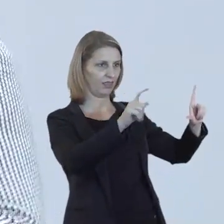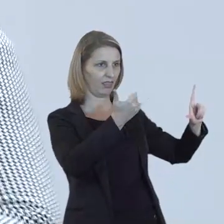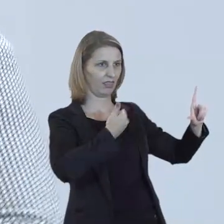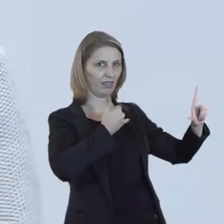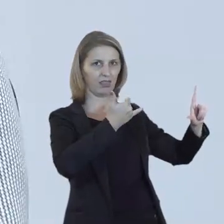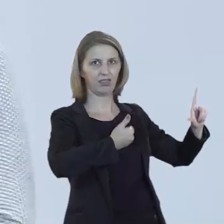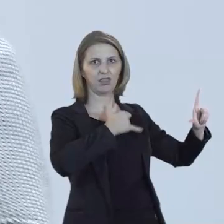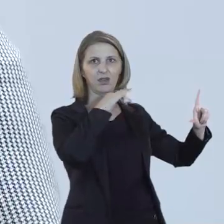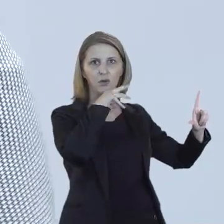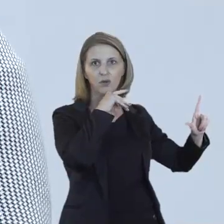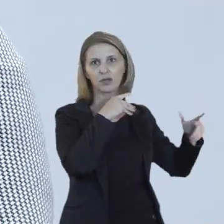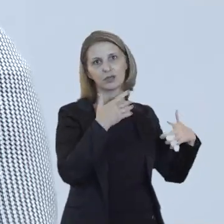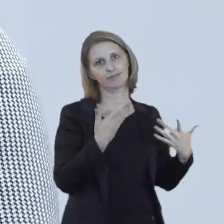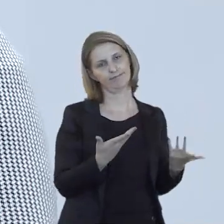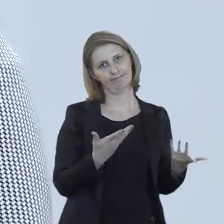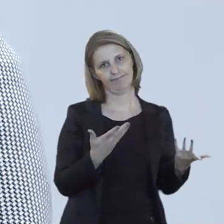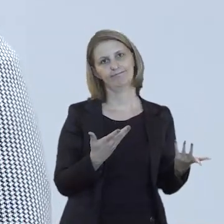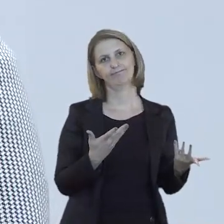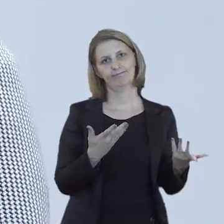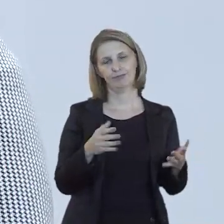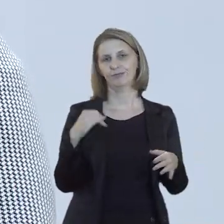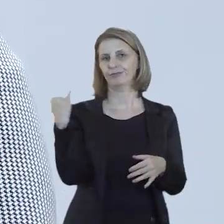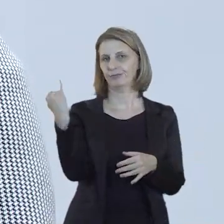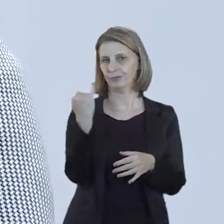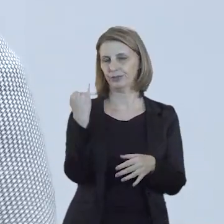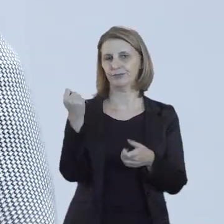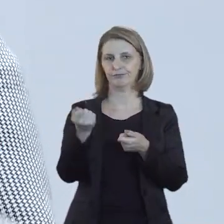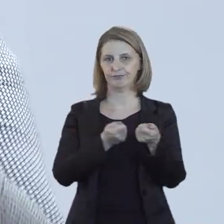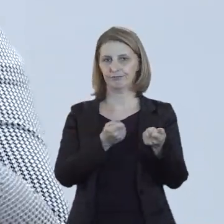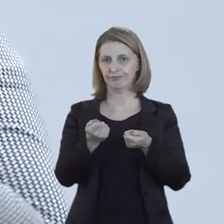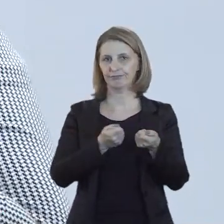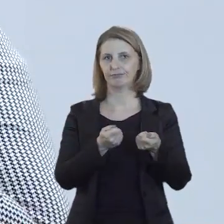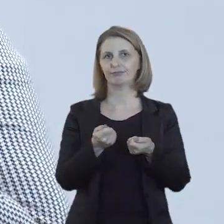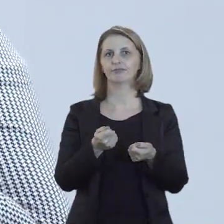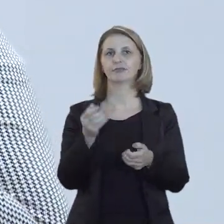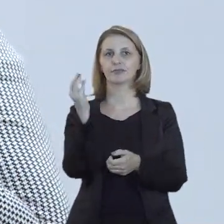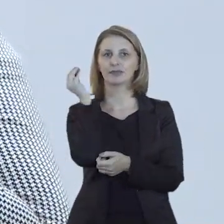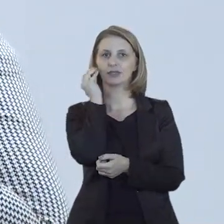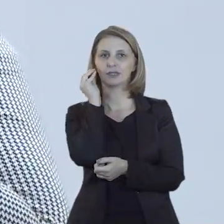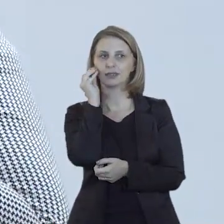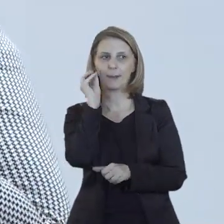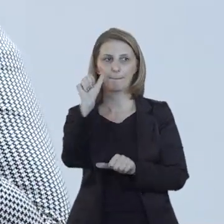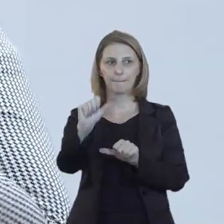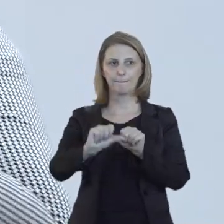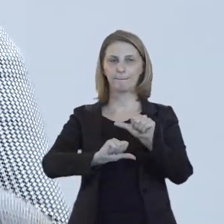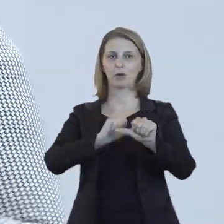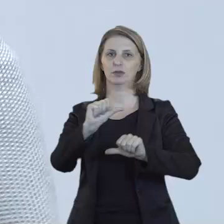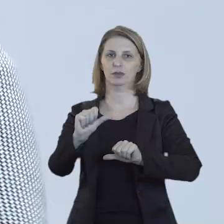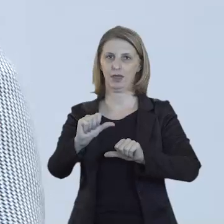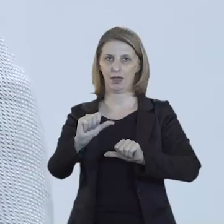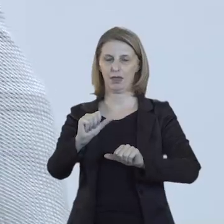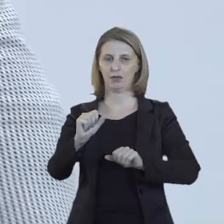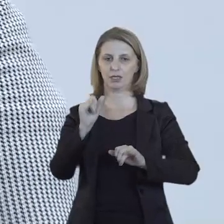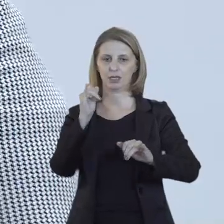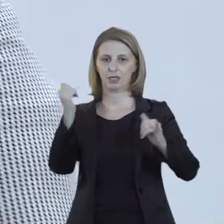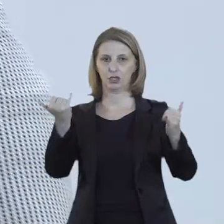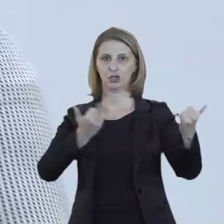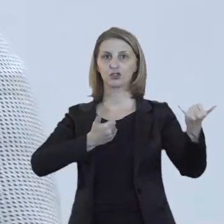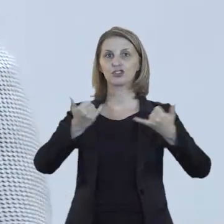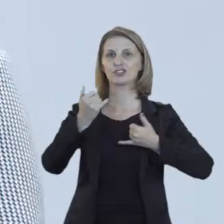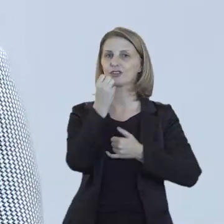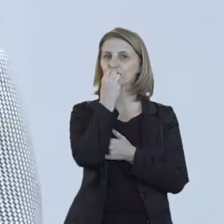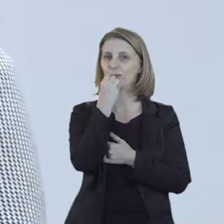casa, ligo a TV, eu abro meu celular e acho que essa é uma questão importante, a gente tentar